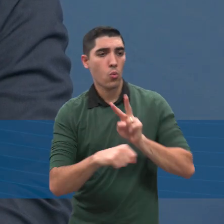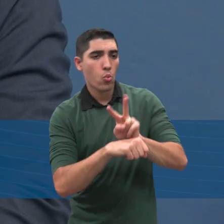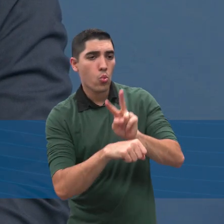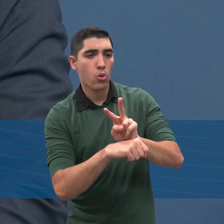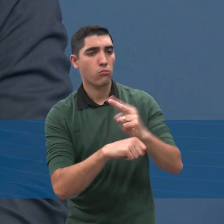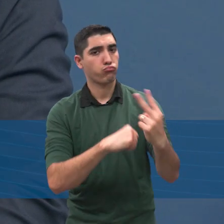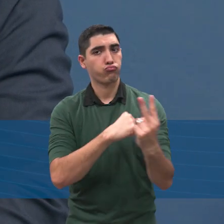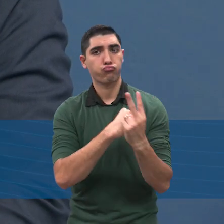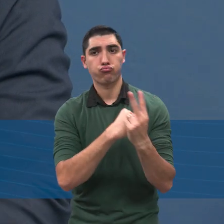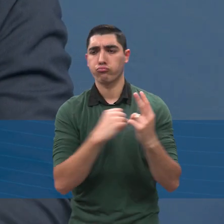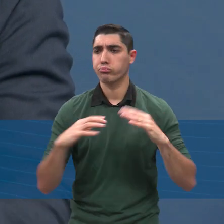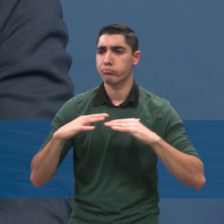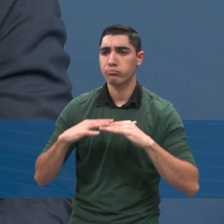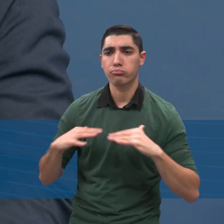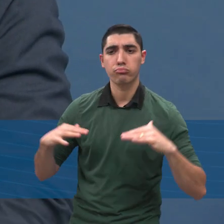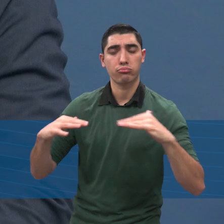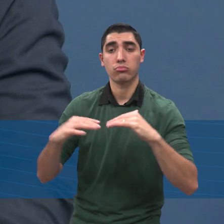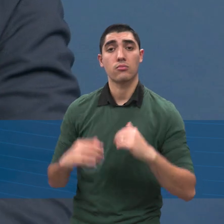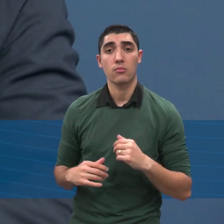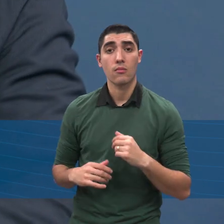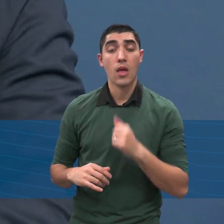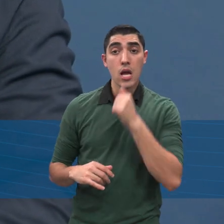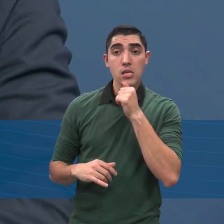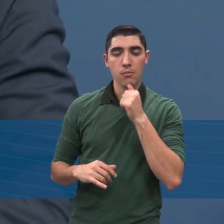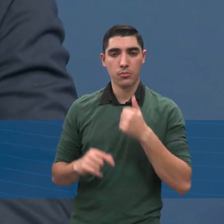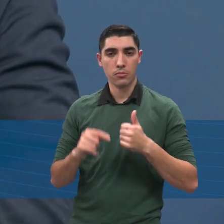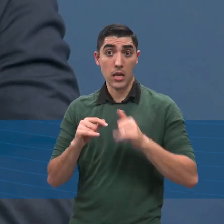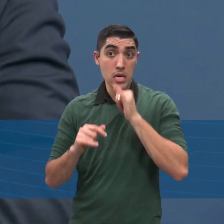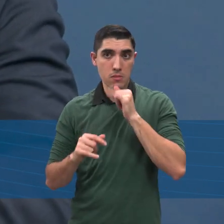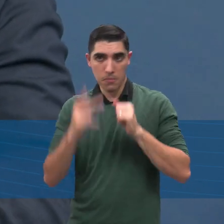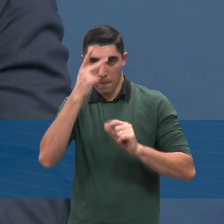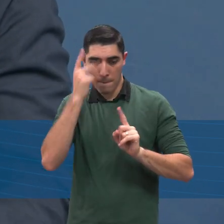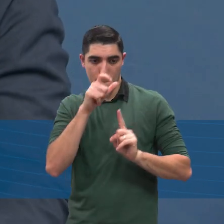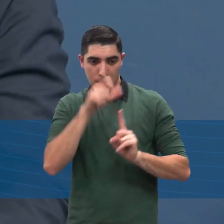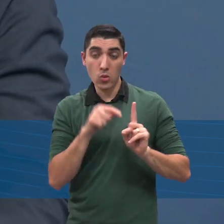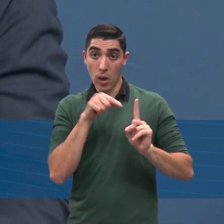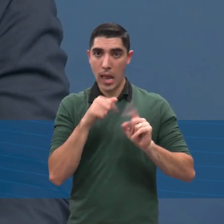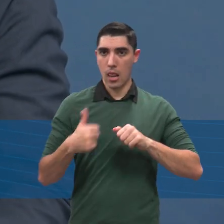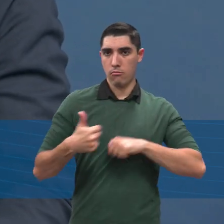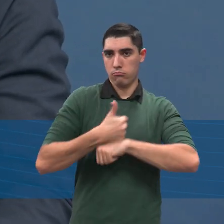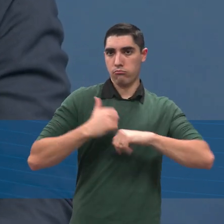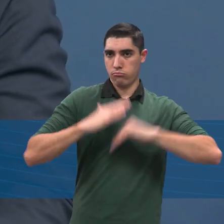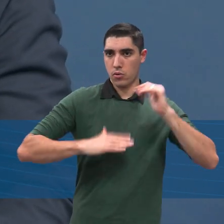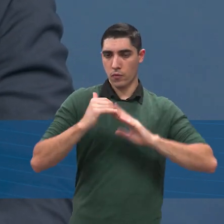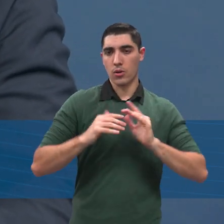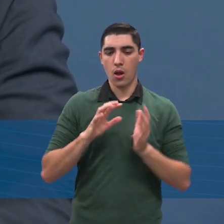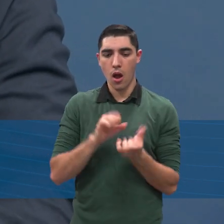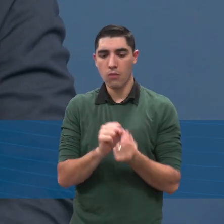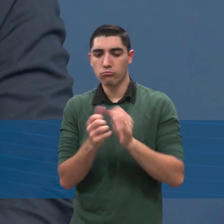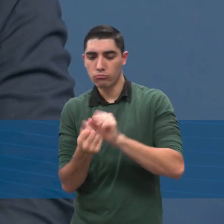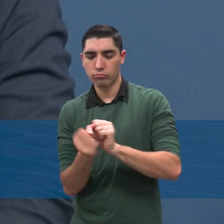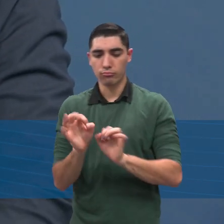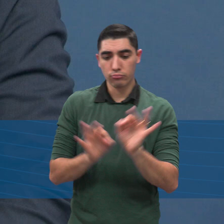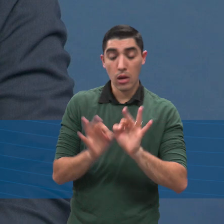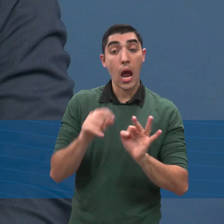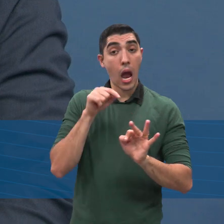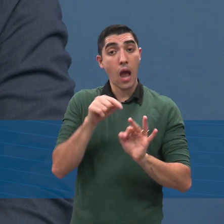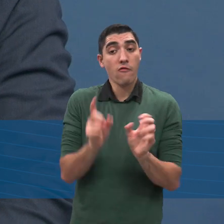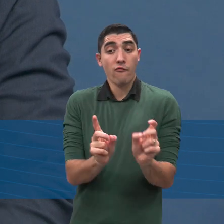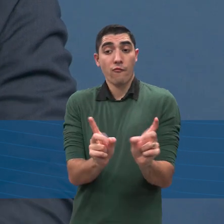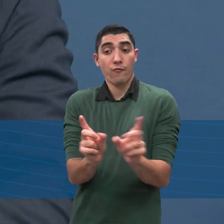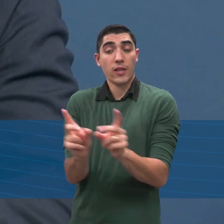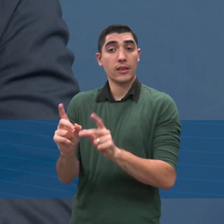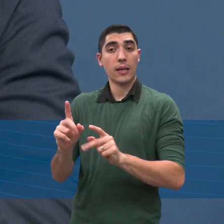comunidade. Então, a pessoa, uma artesã, ela está vendendo um produto, ela deixa o produto dela exposto